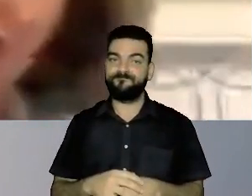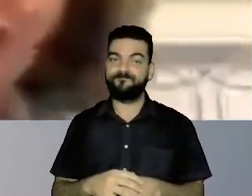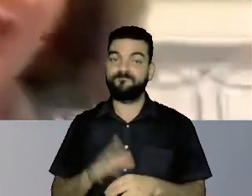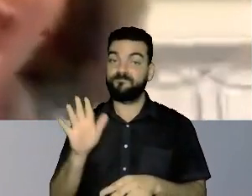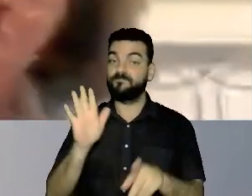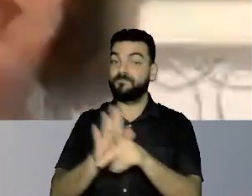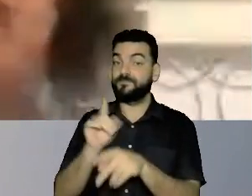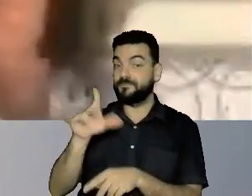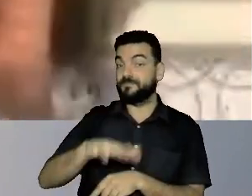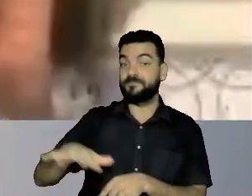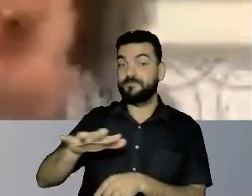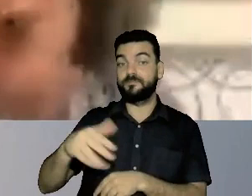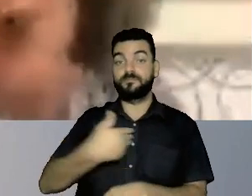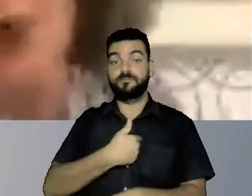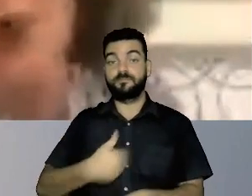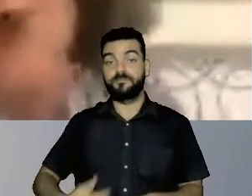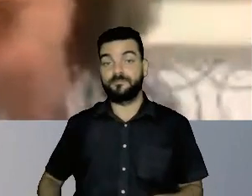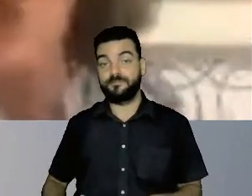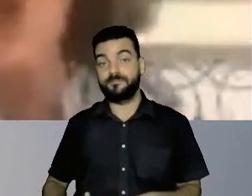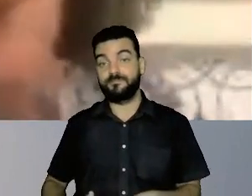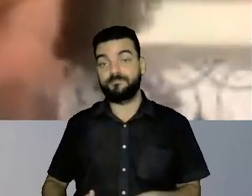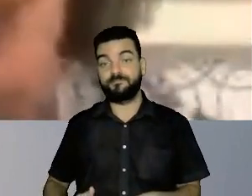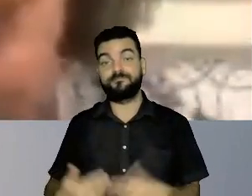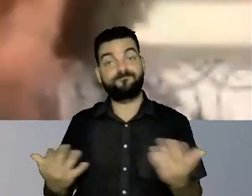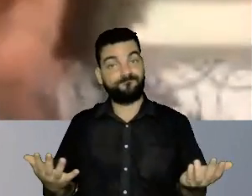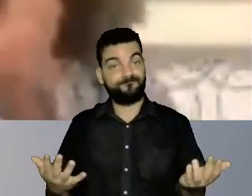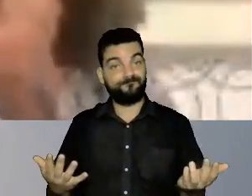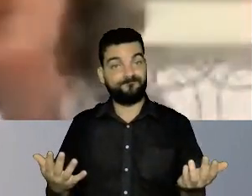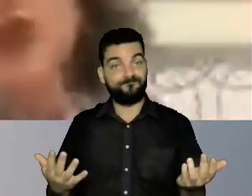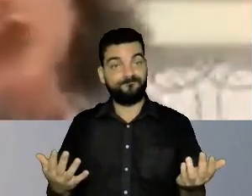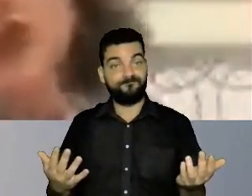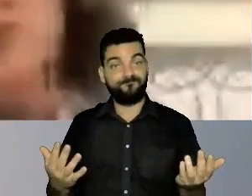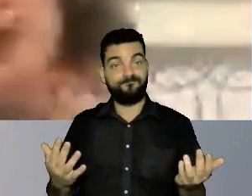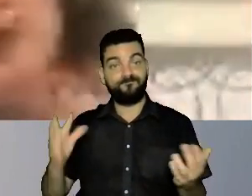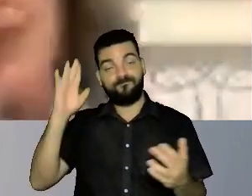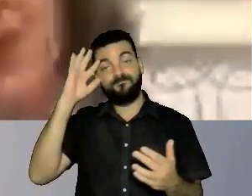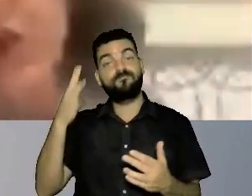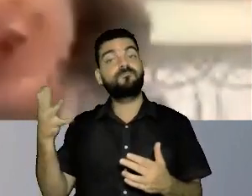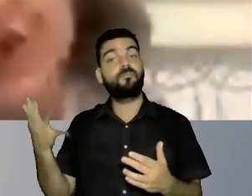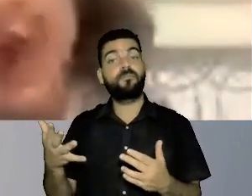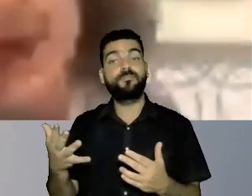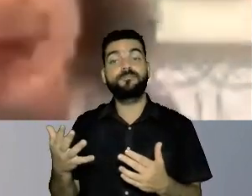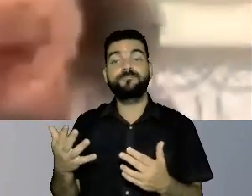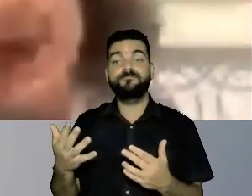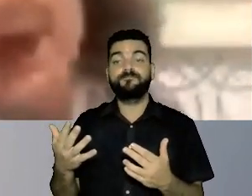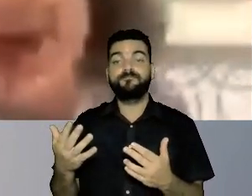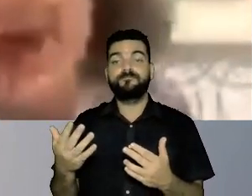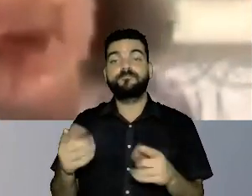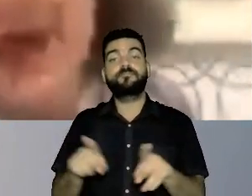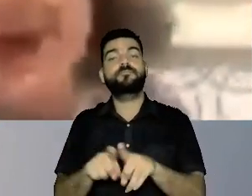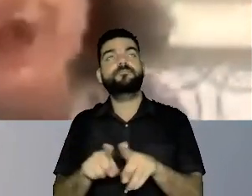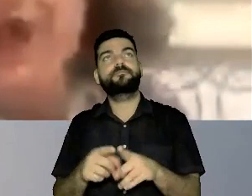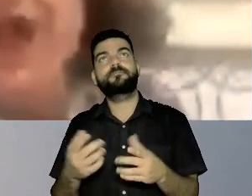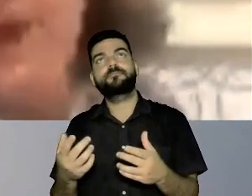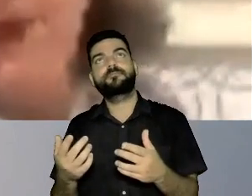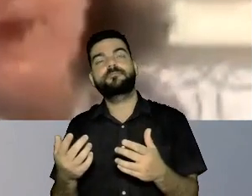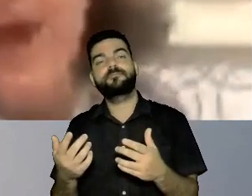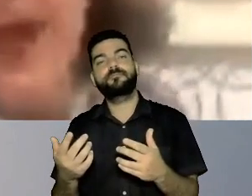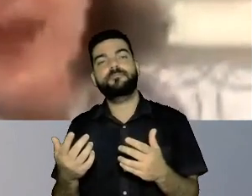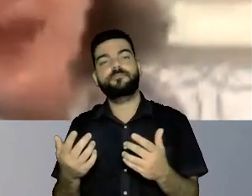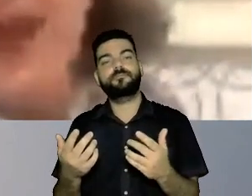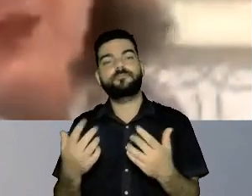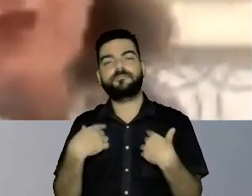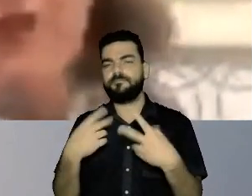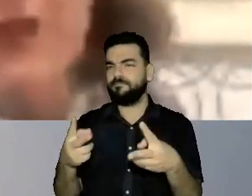espaço público como leigo, nosso olhar leigo, como a gente consegue identificar